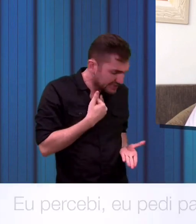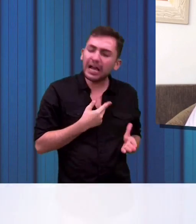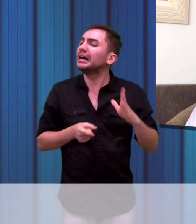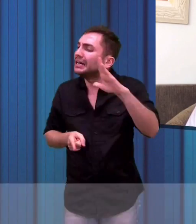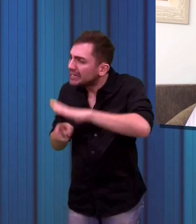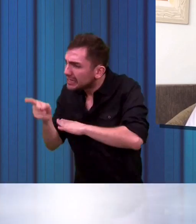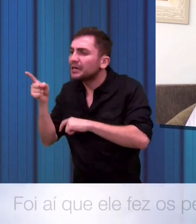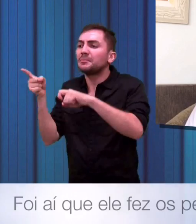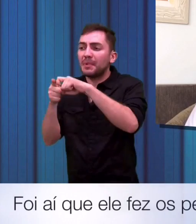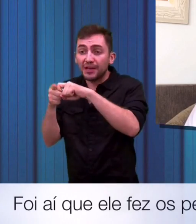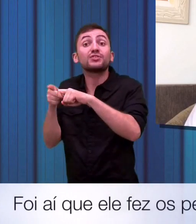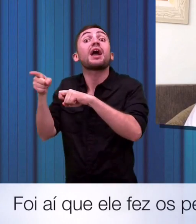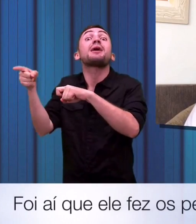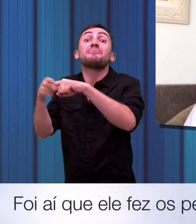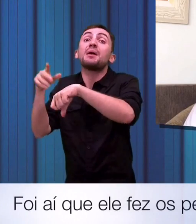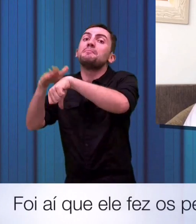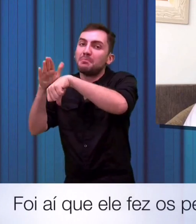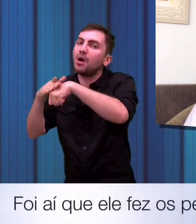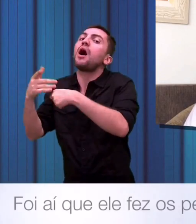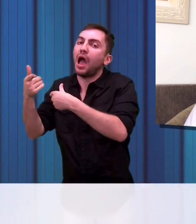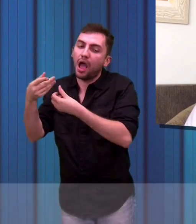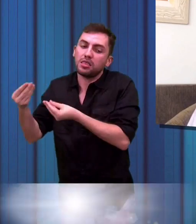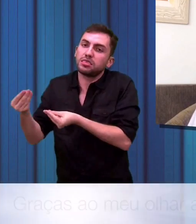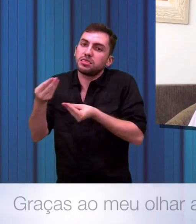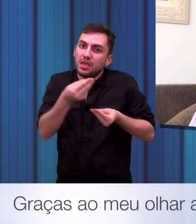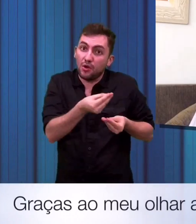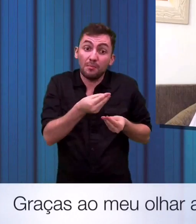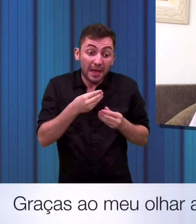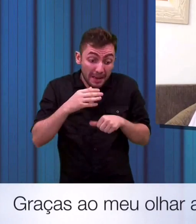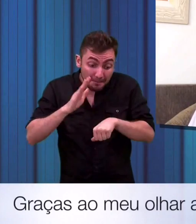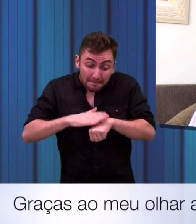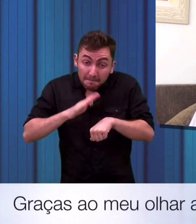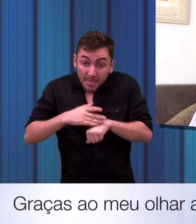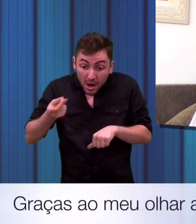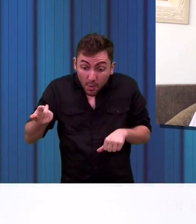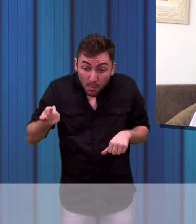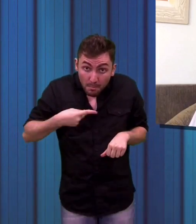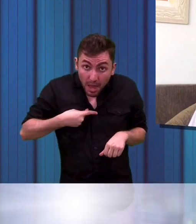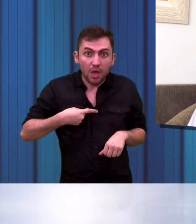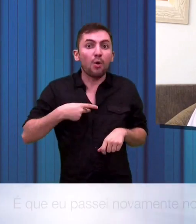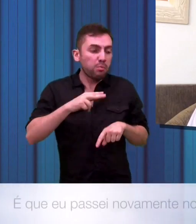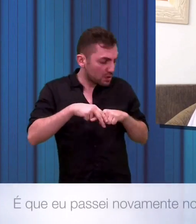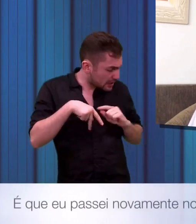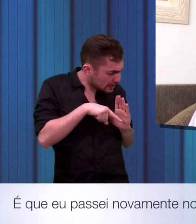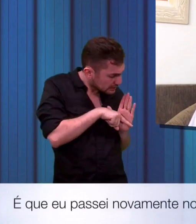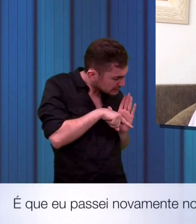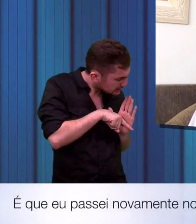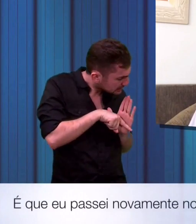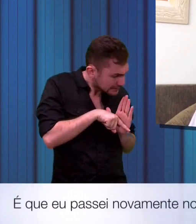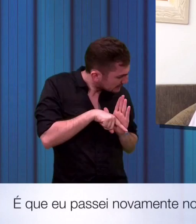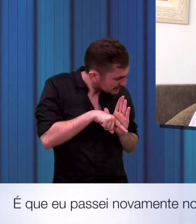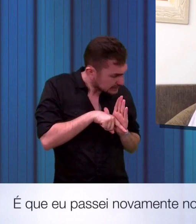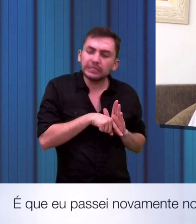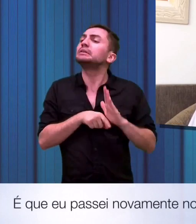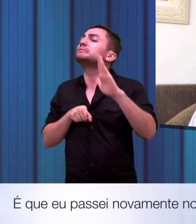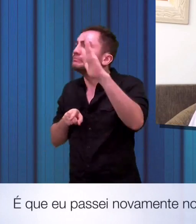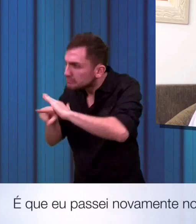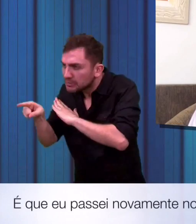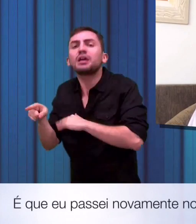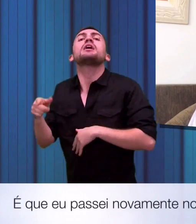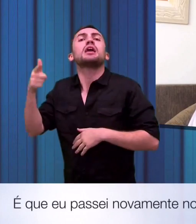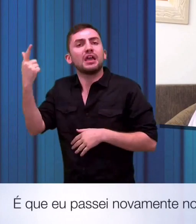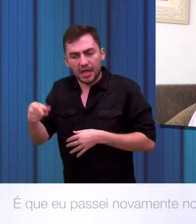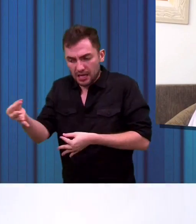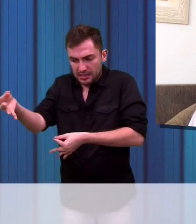alguma posição, foi aí que ele fez esse pedido dos exames. Graças ao meu olhar atento, é que eu passei novamente no médico e ele